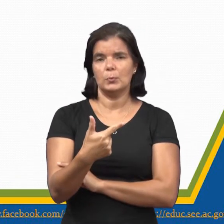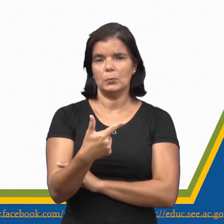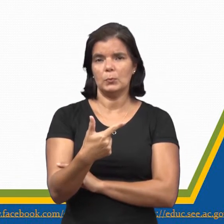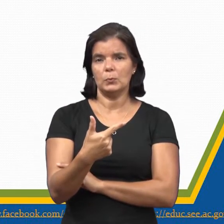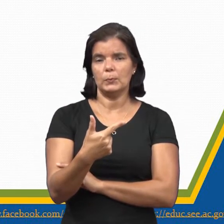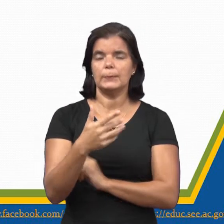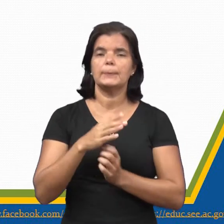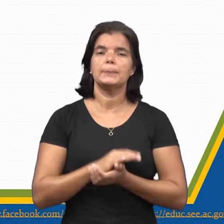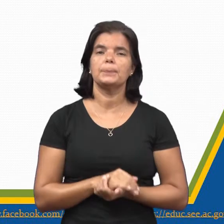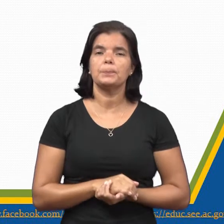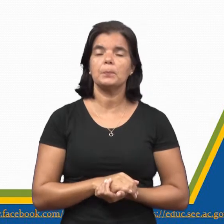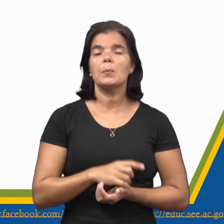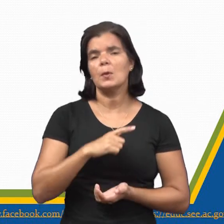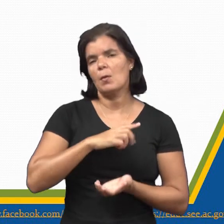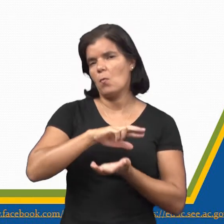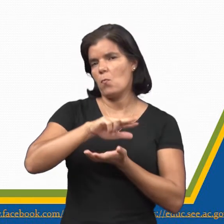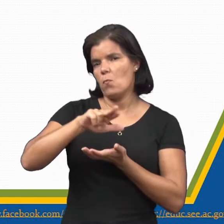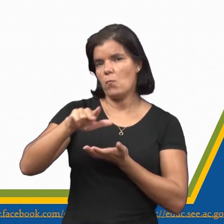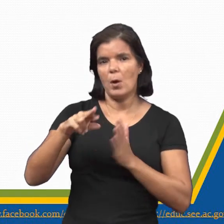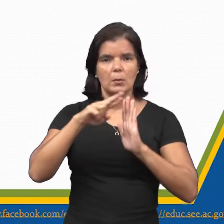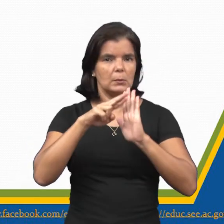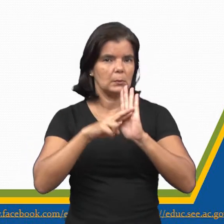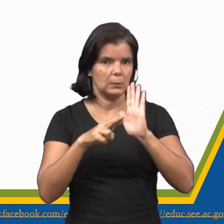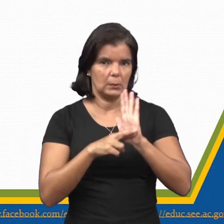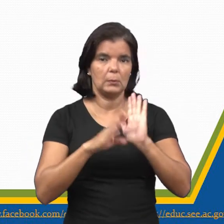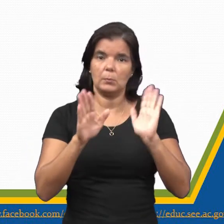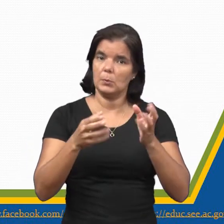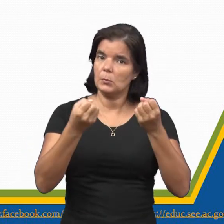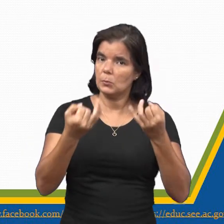triângulo. Existem várias formas, como eu falei agora há pouco.